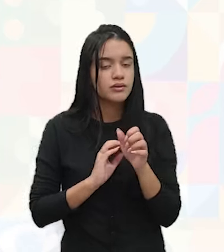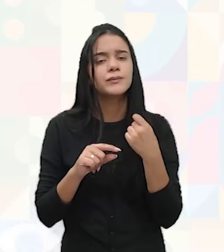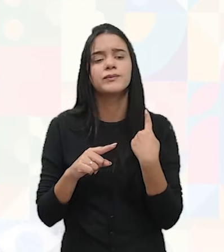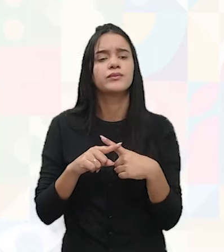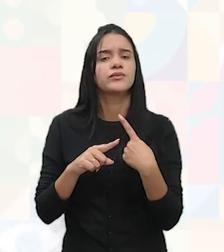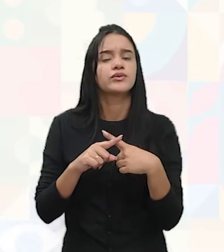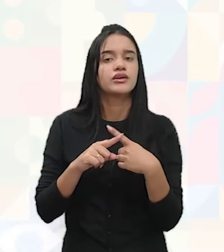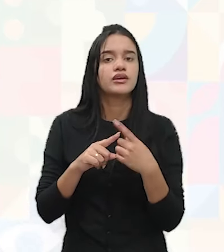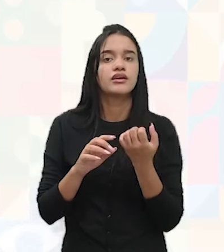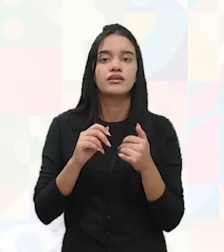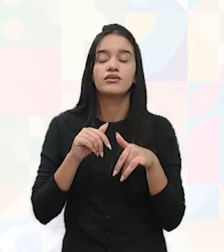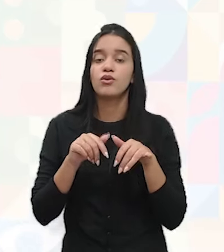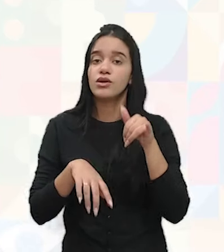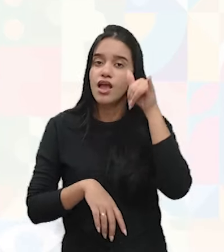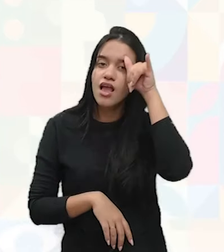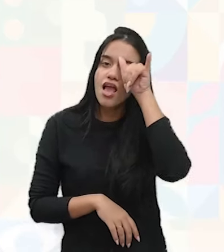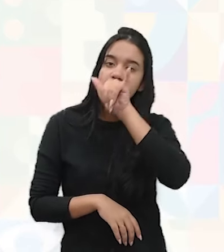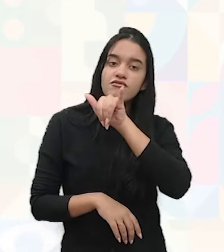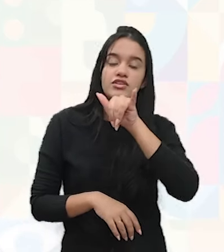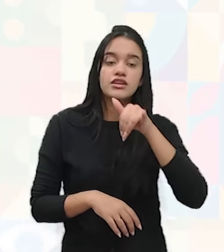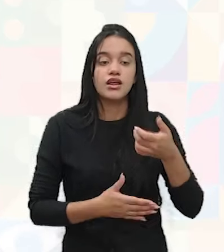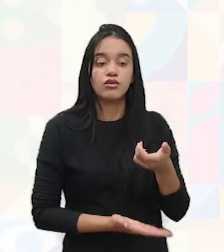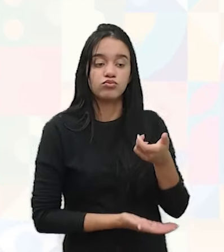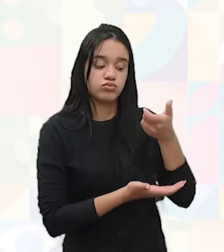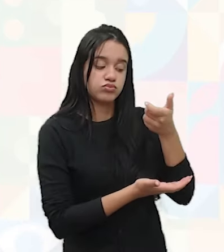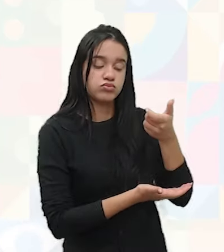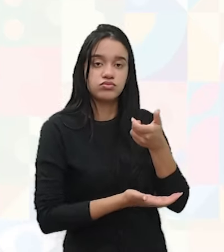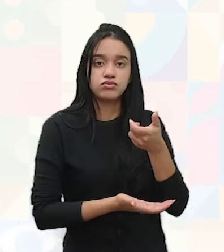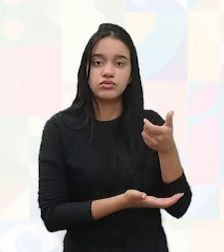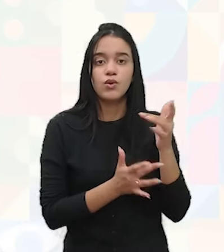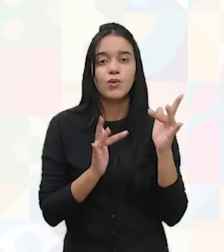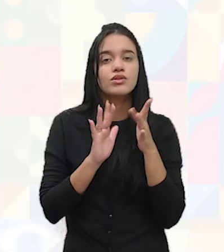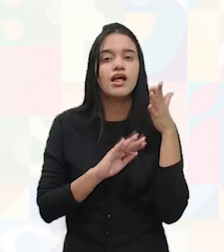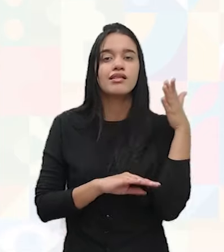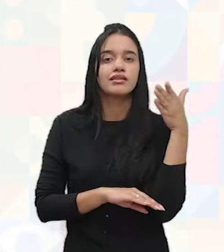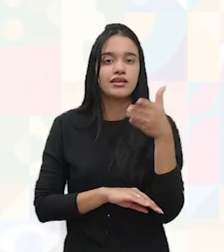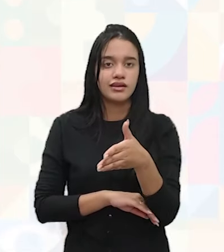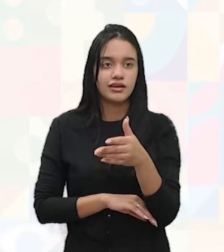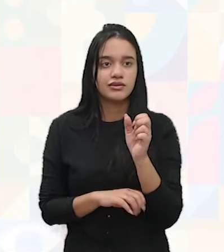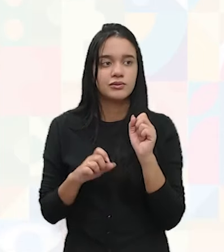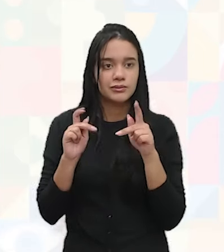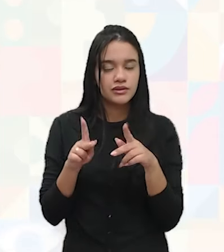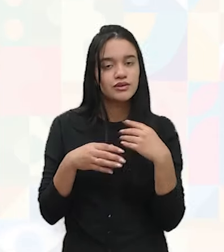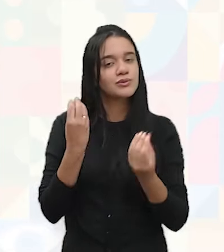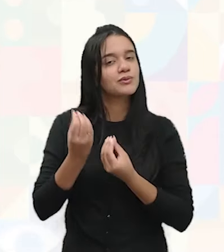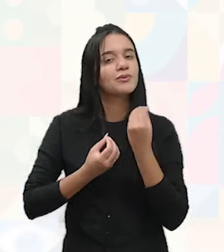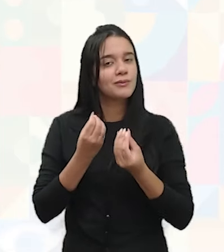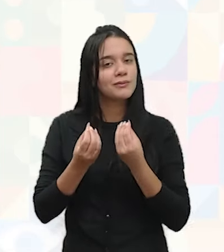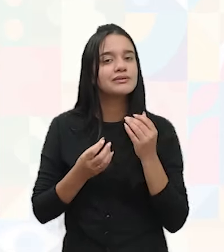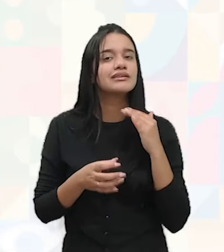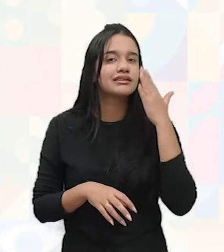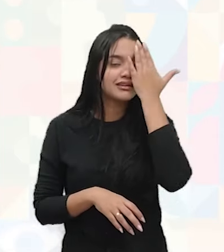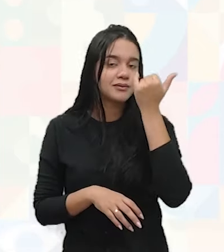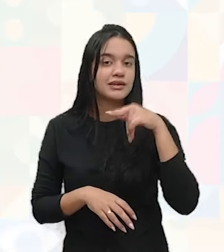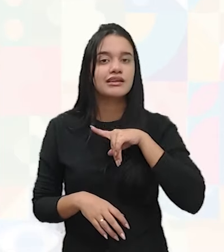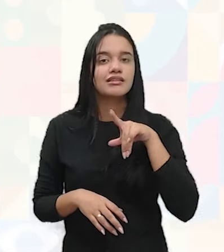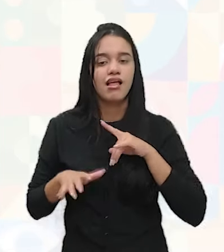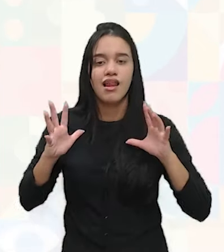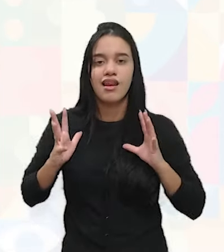Porque isso aí vai impedir que o extintor ele tenha contato direto com o chão né E como a gente sabe que tem serviço de